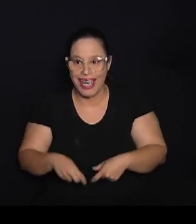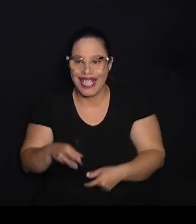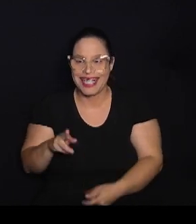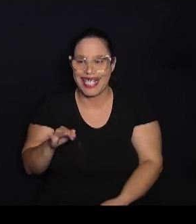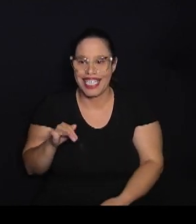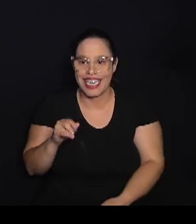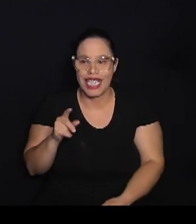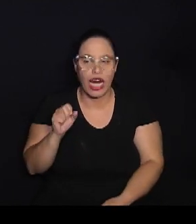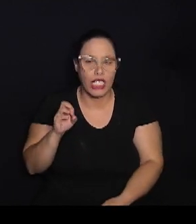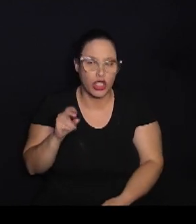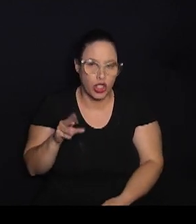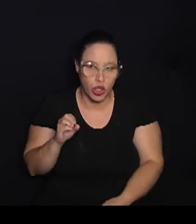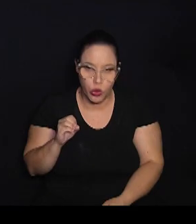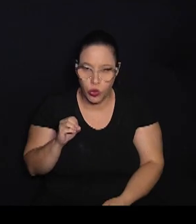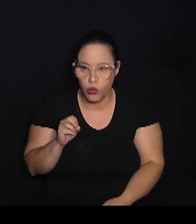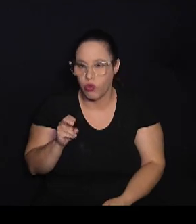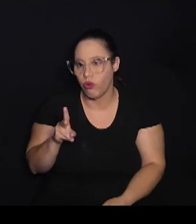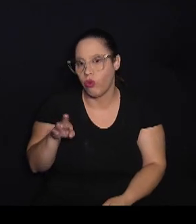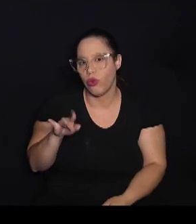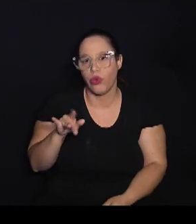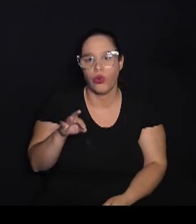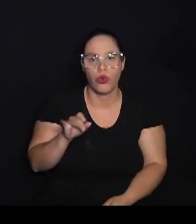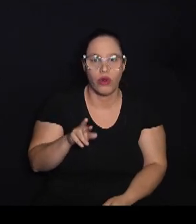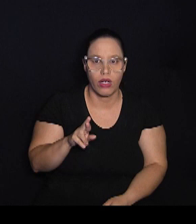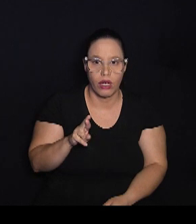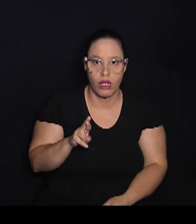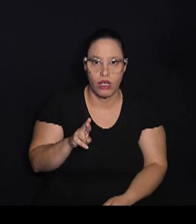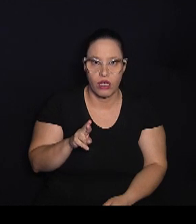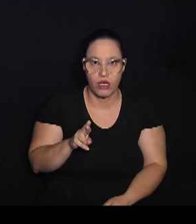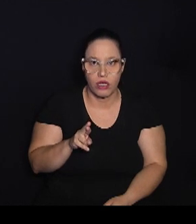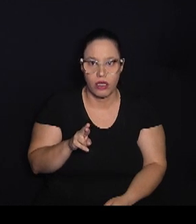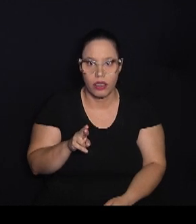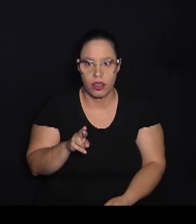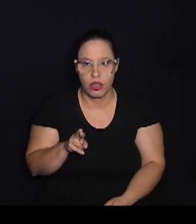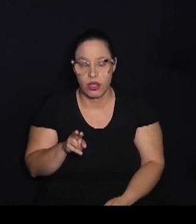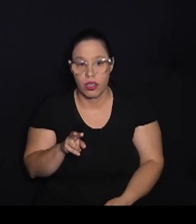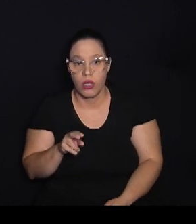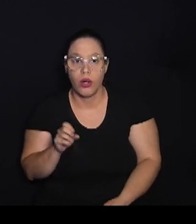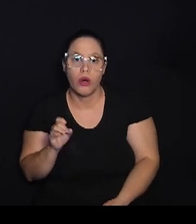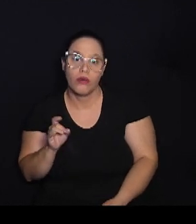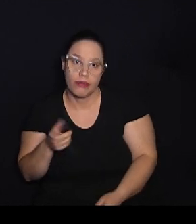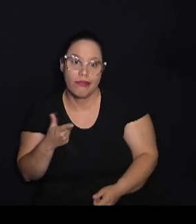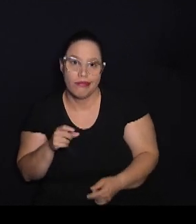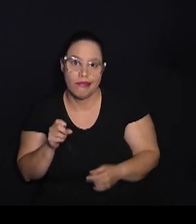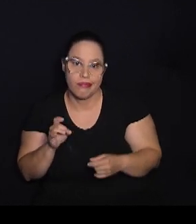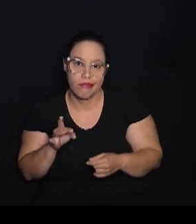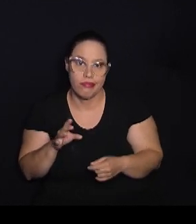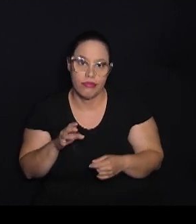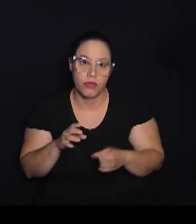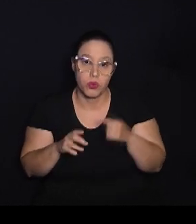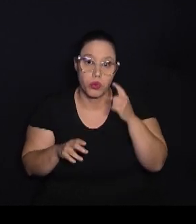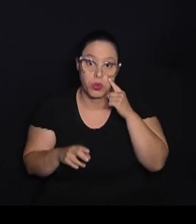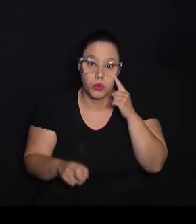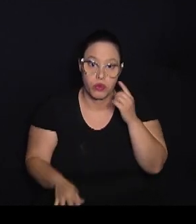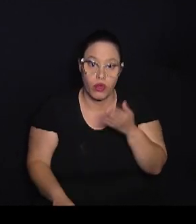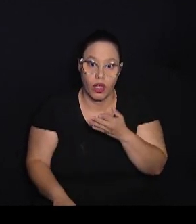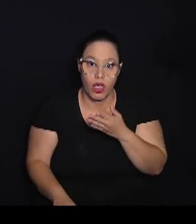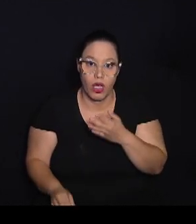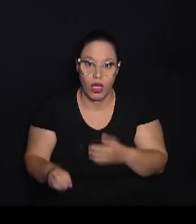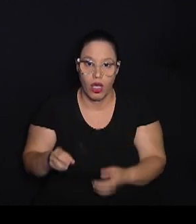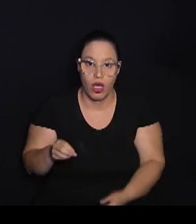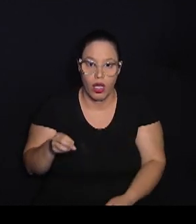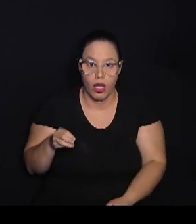vulgar que foi o fato em que acham que ele não ficou muito tempo por causa disso esse que a gente tá vendo agora é o nin